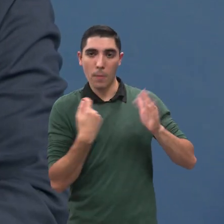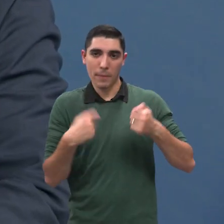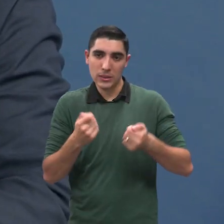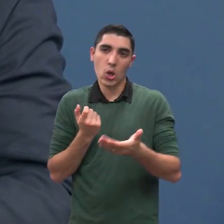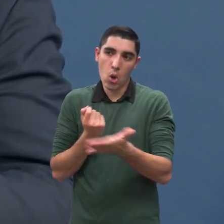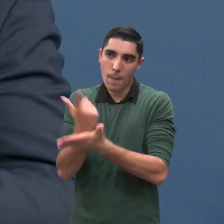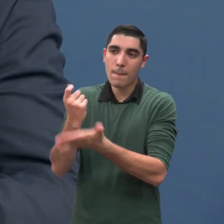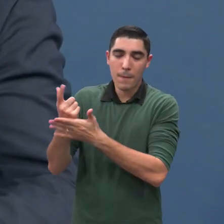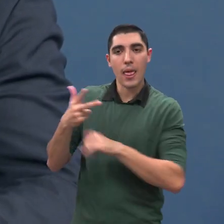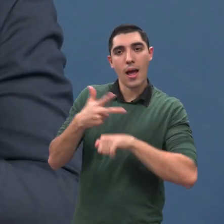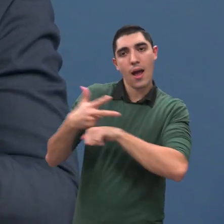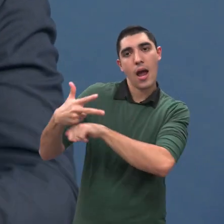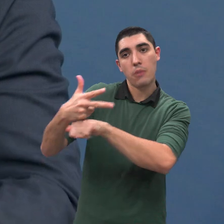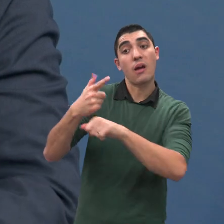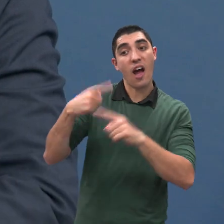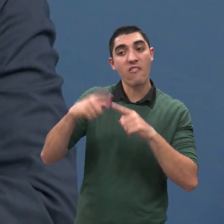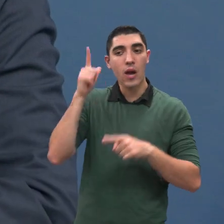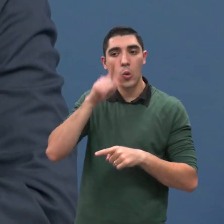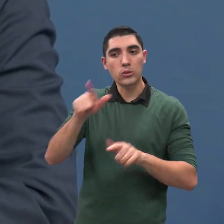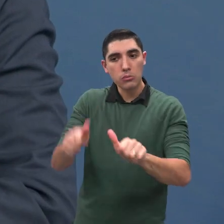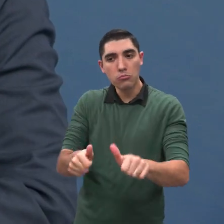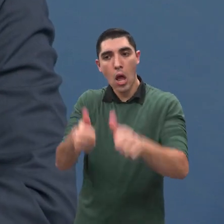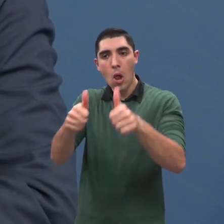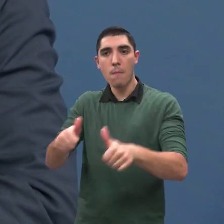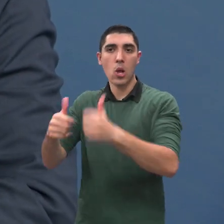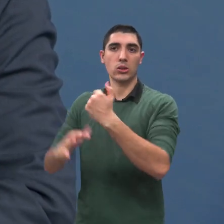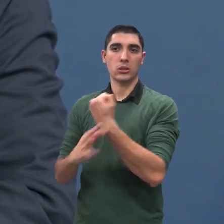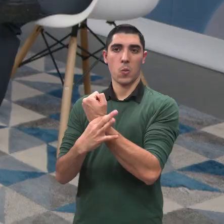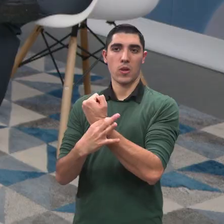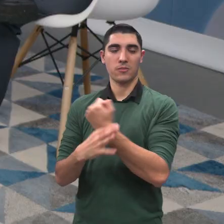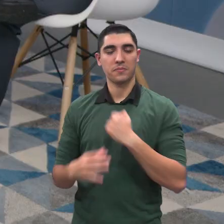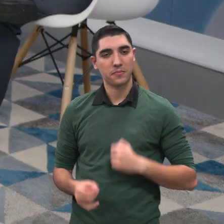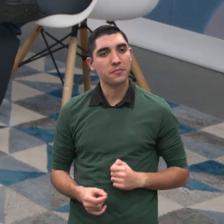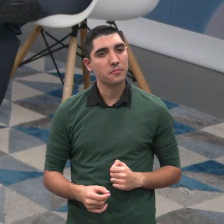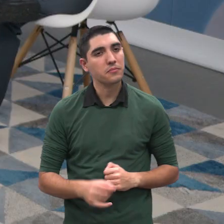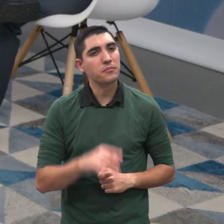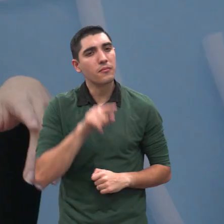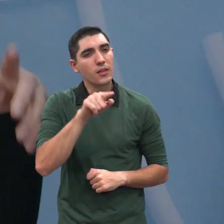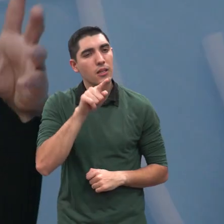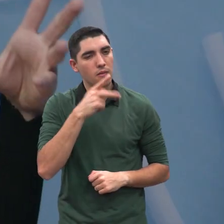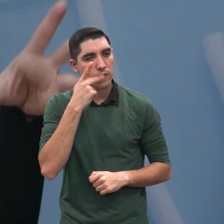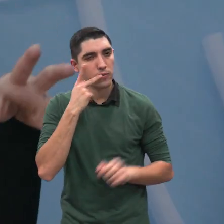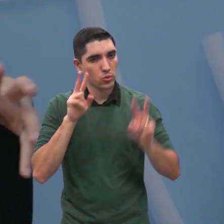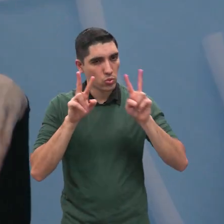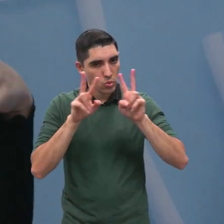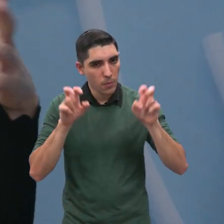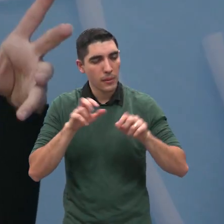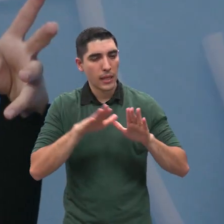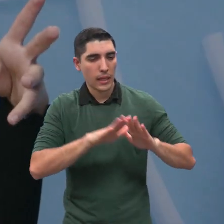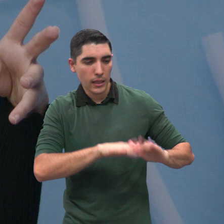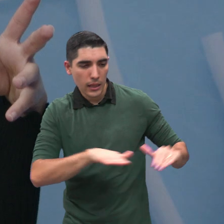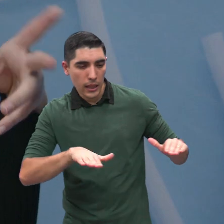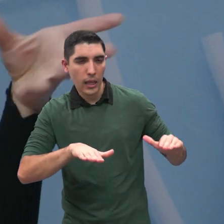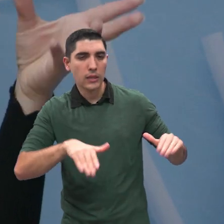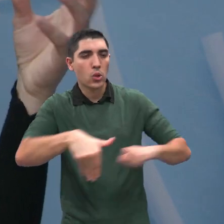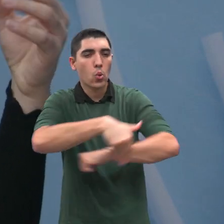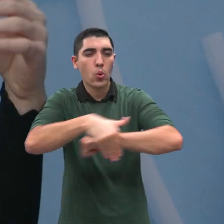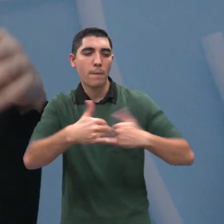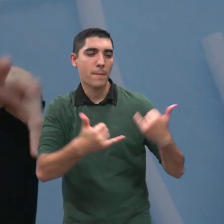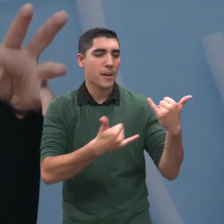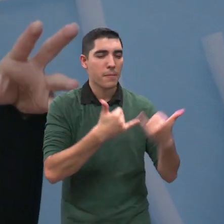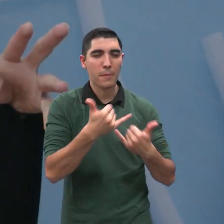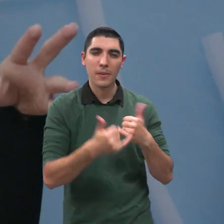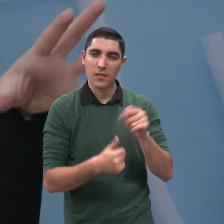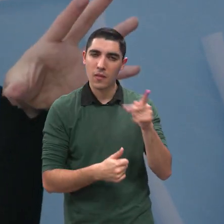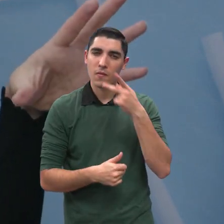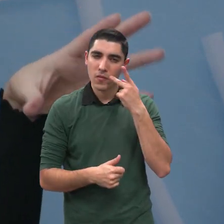um resultado urbanístico diferente. Né? Sim. Você citou das crianças, né, desse brincar na rua. Como